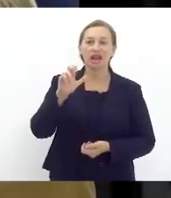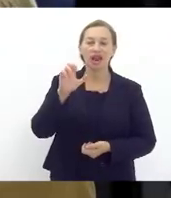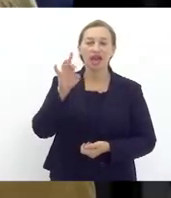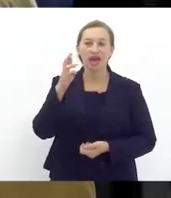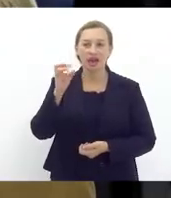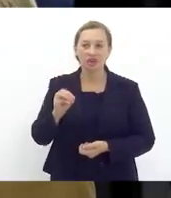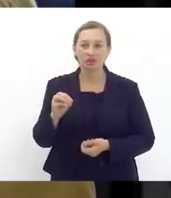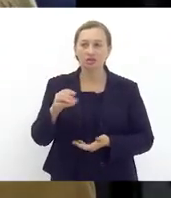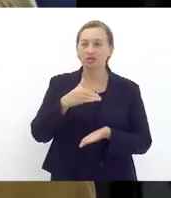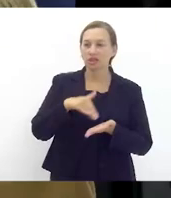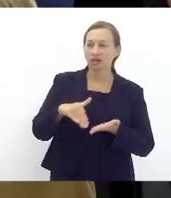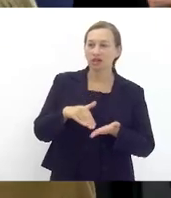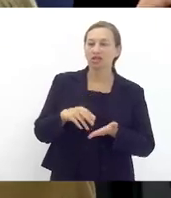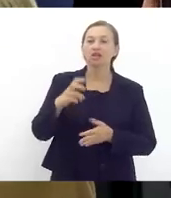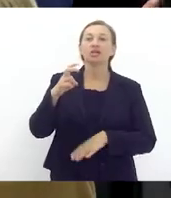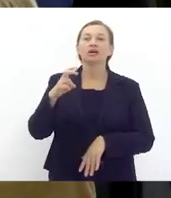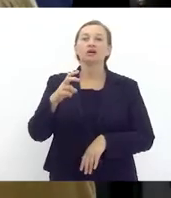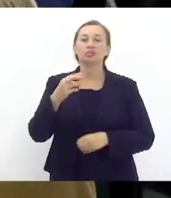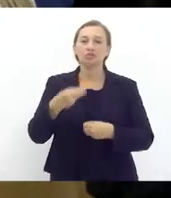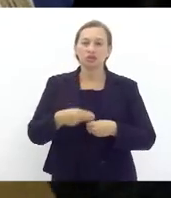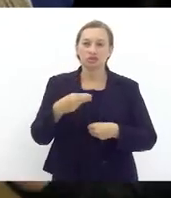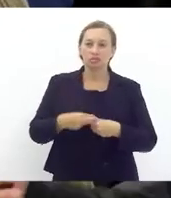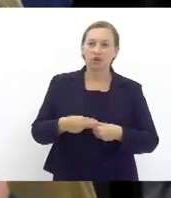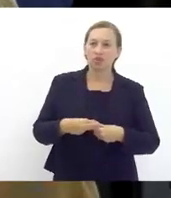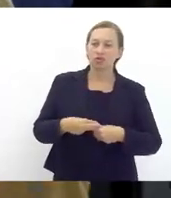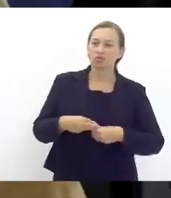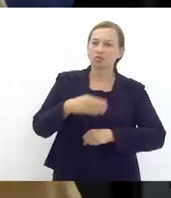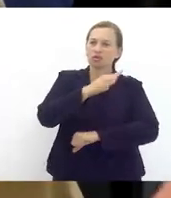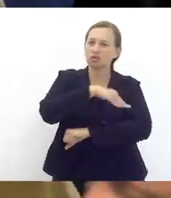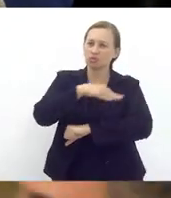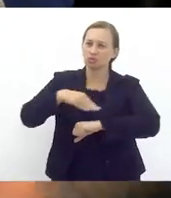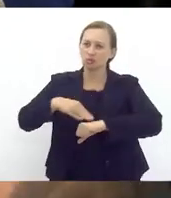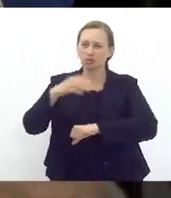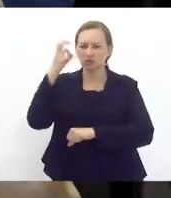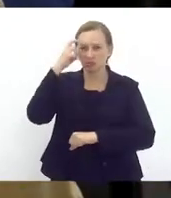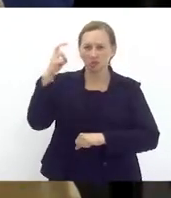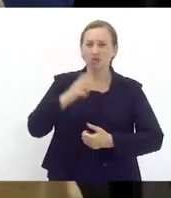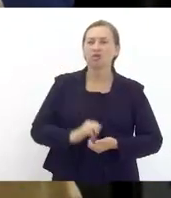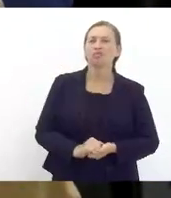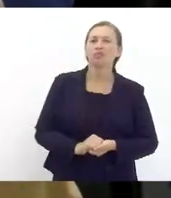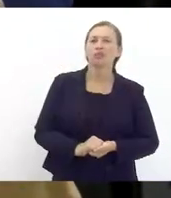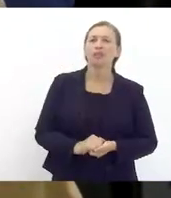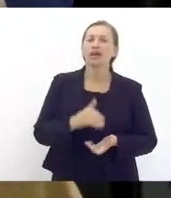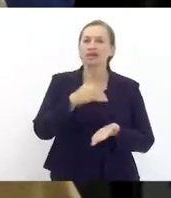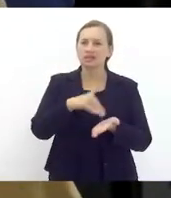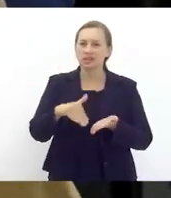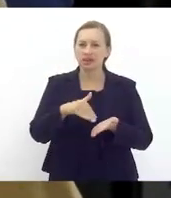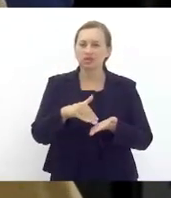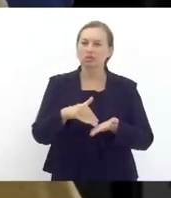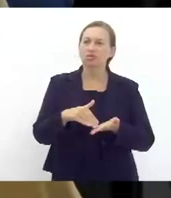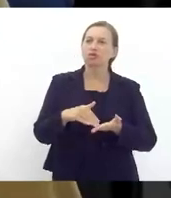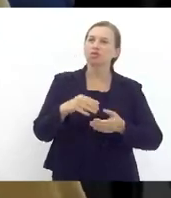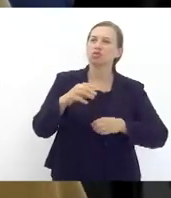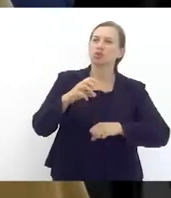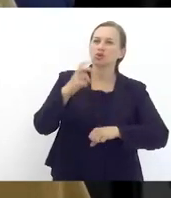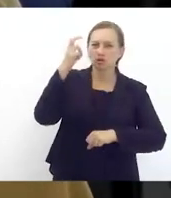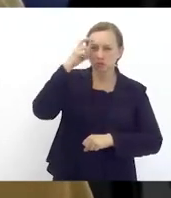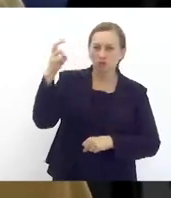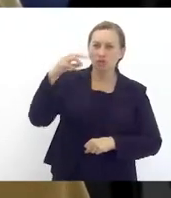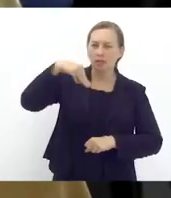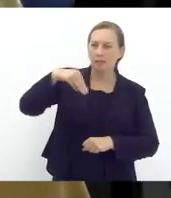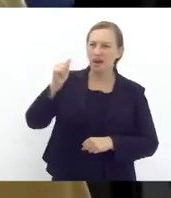Silva secretário municipal de cultura de Maricá Secretário de Cultura de Magé Bruno